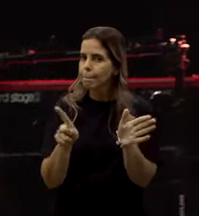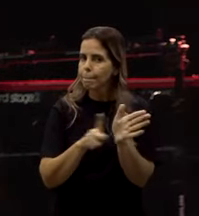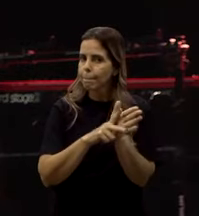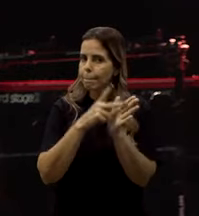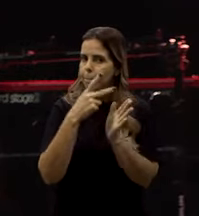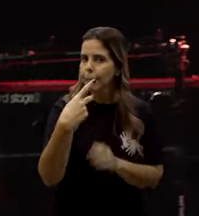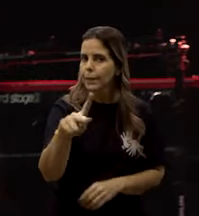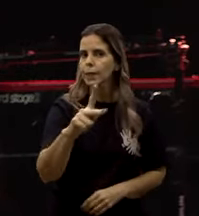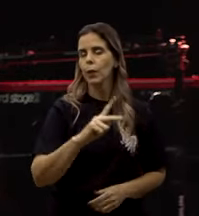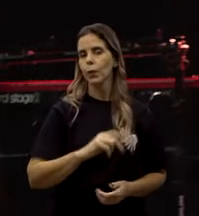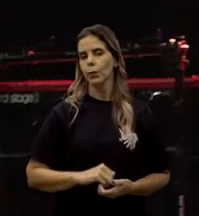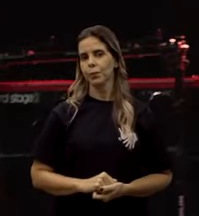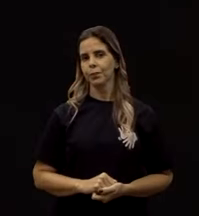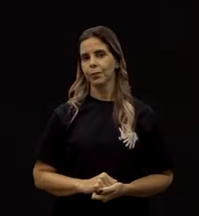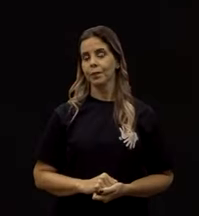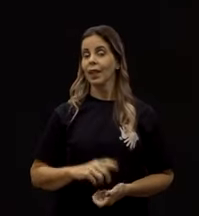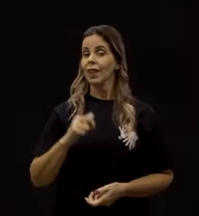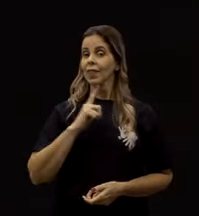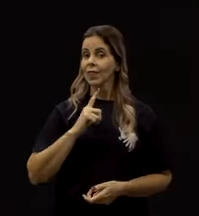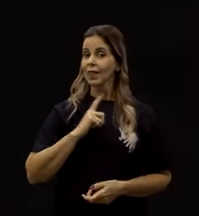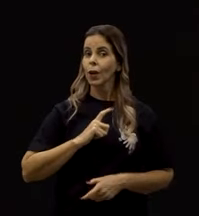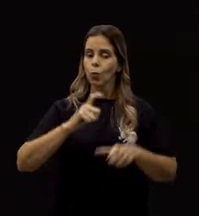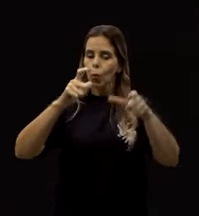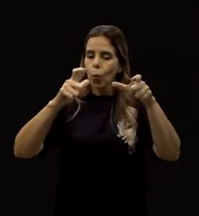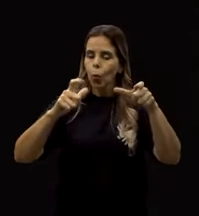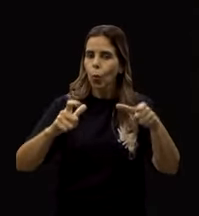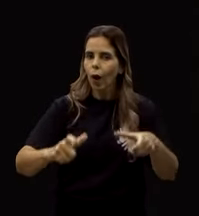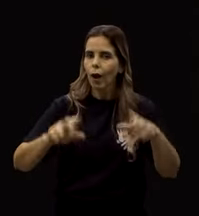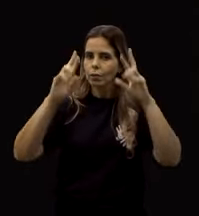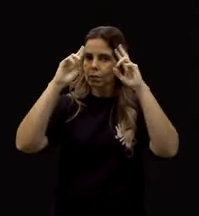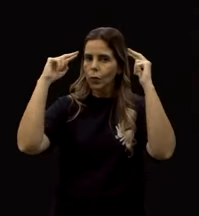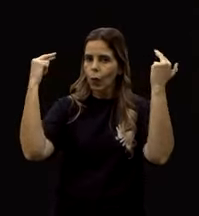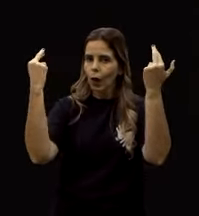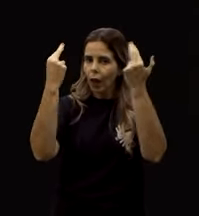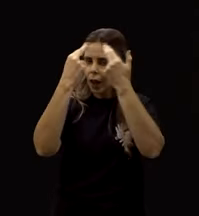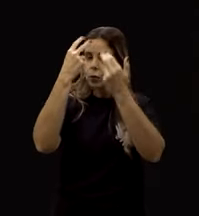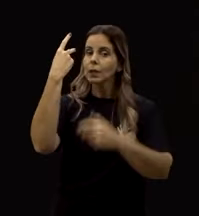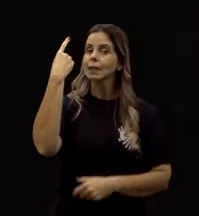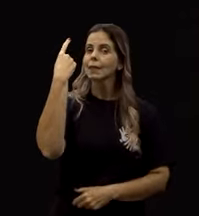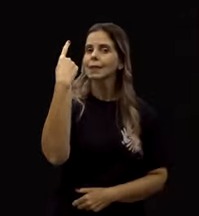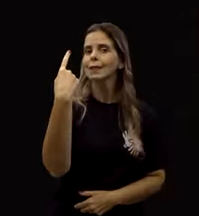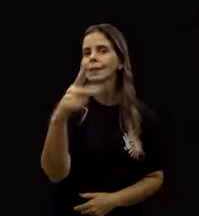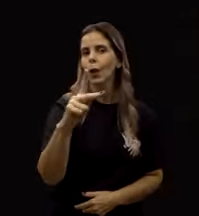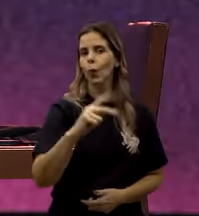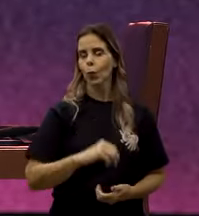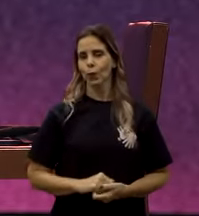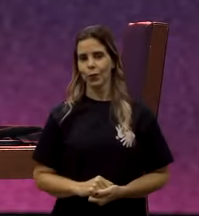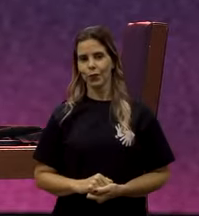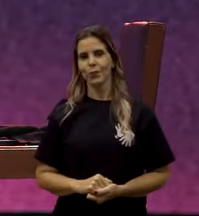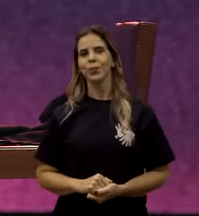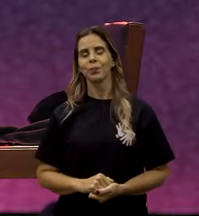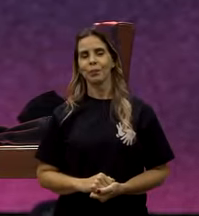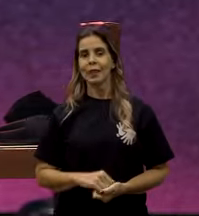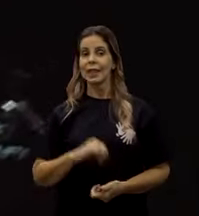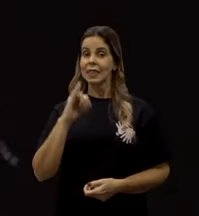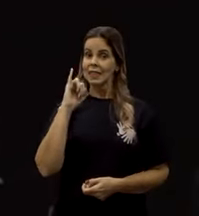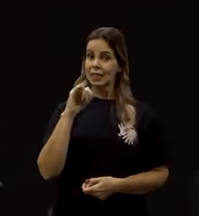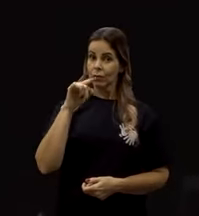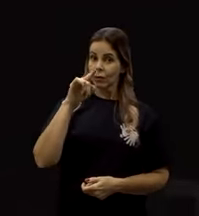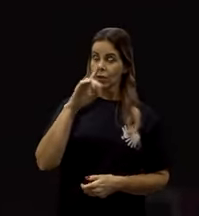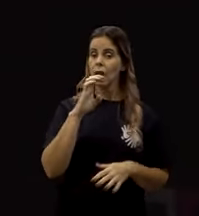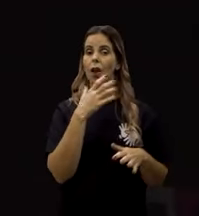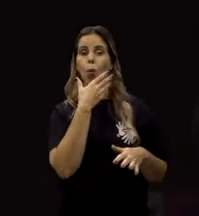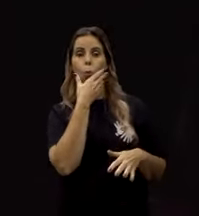repetir tem um lugar que é só teu no reino de Deus alguém tá ouvindo o que eu tô falando aqui se você é um empresário do reino